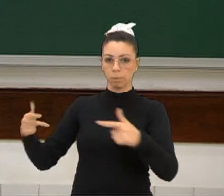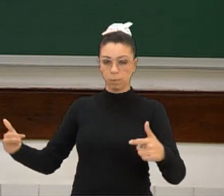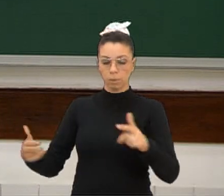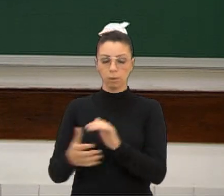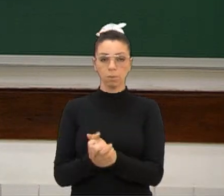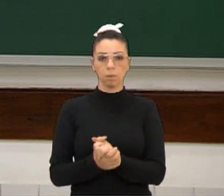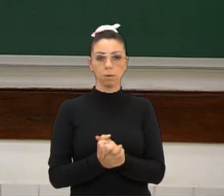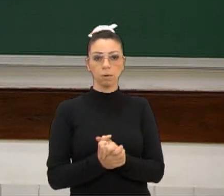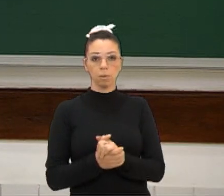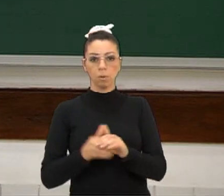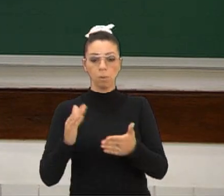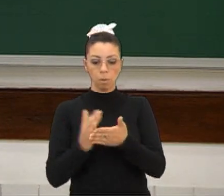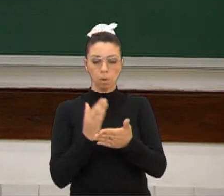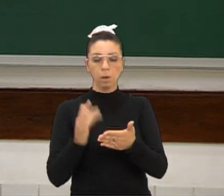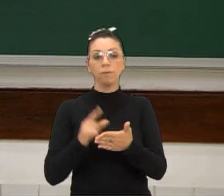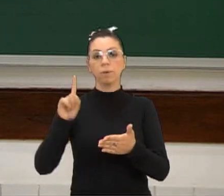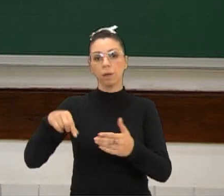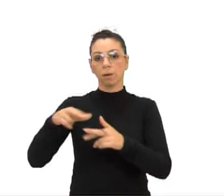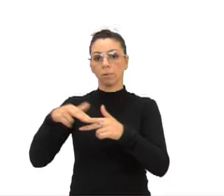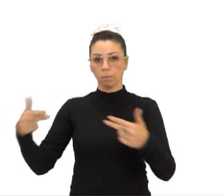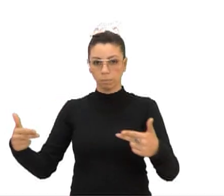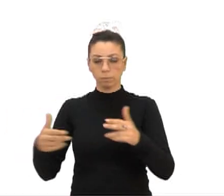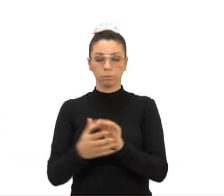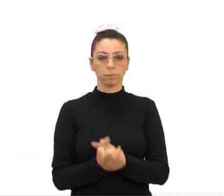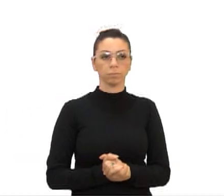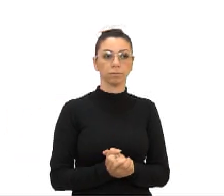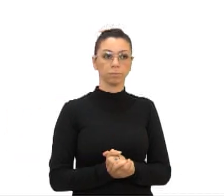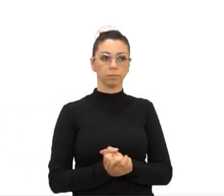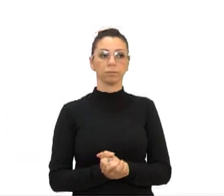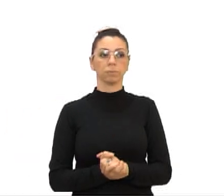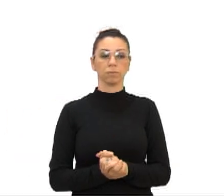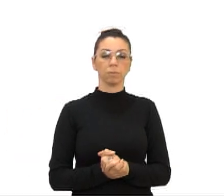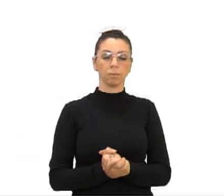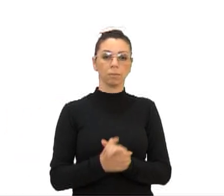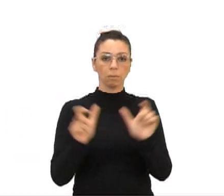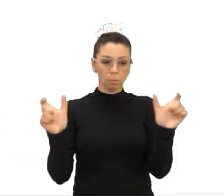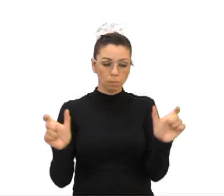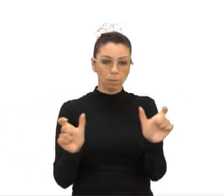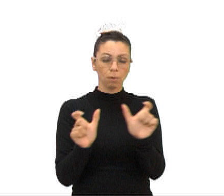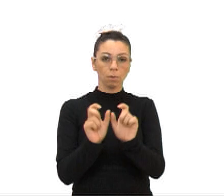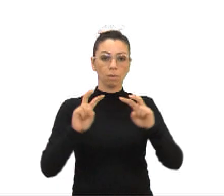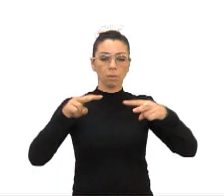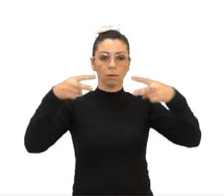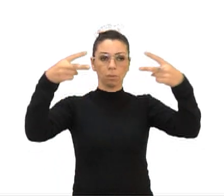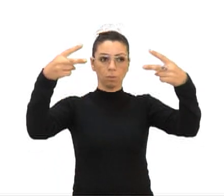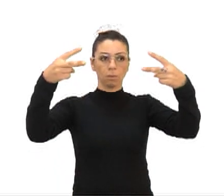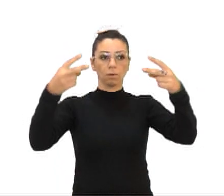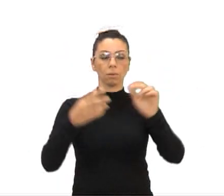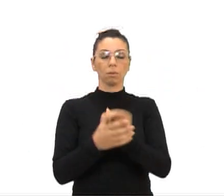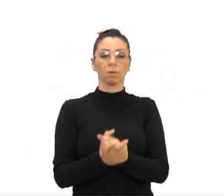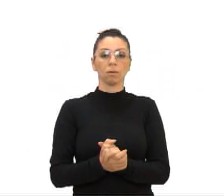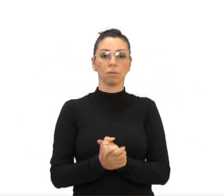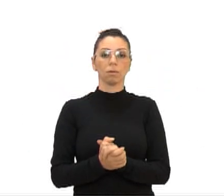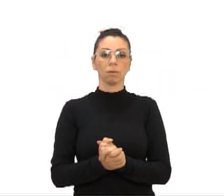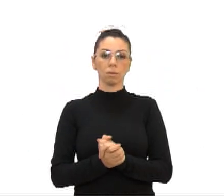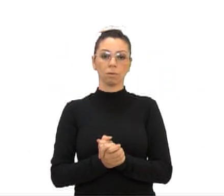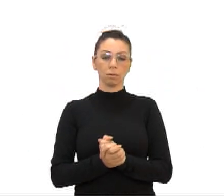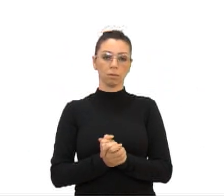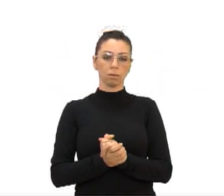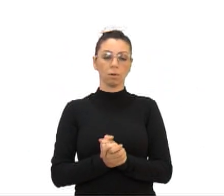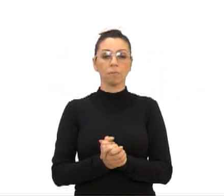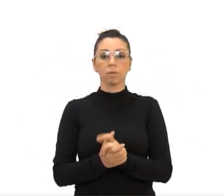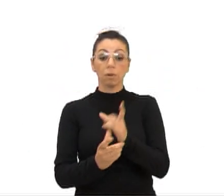era o objeto. Vou deixar para vocês o conjugação.com.br, que você encontra,